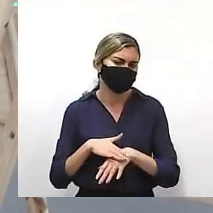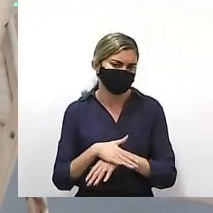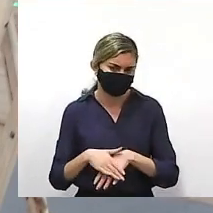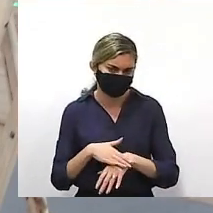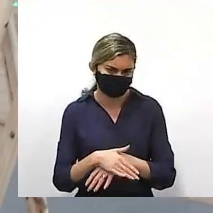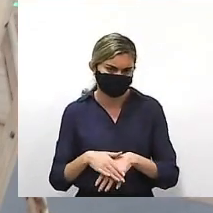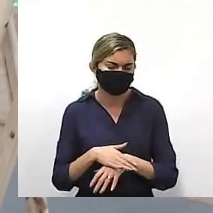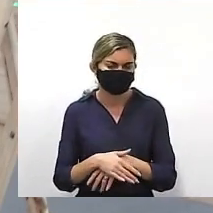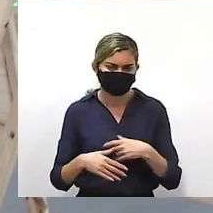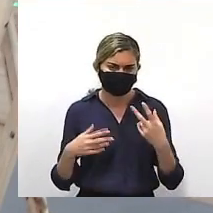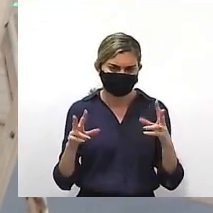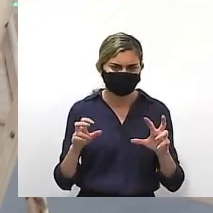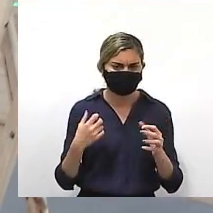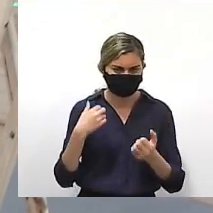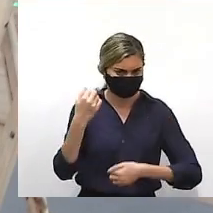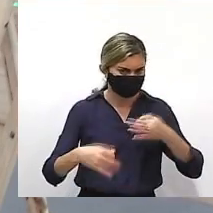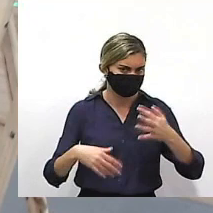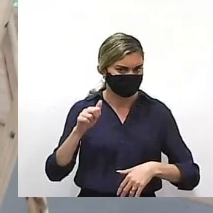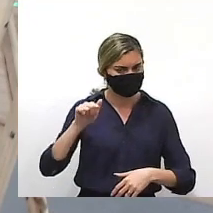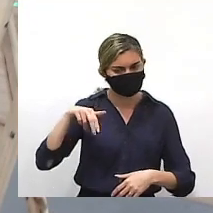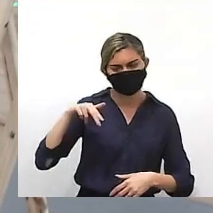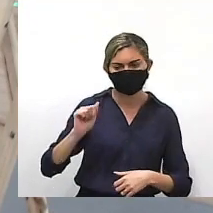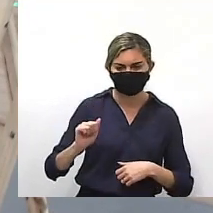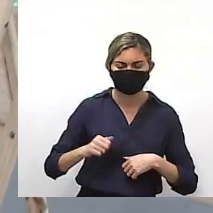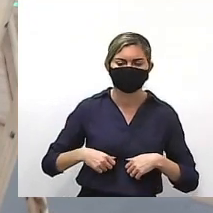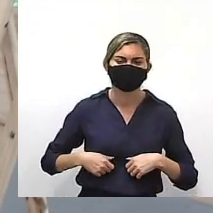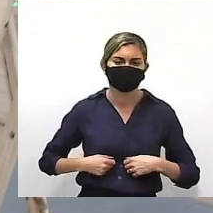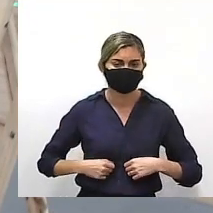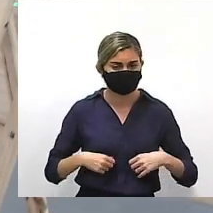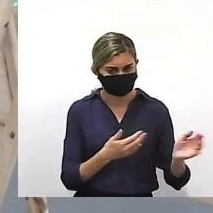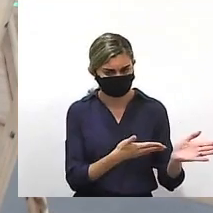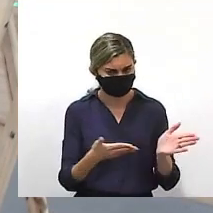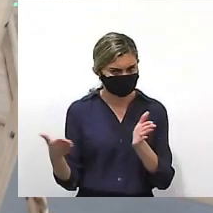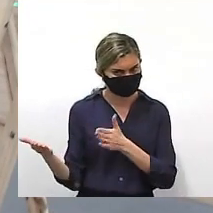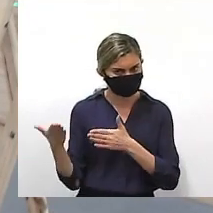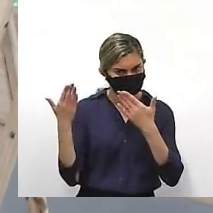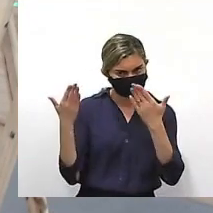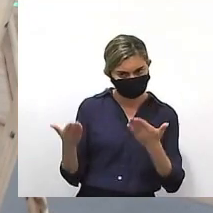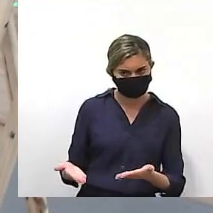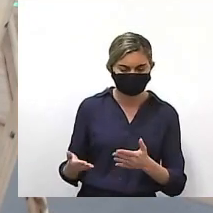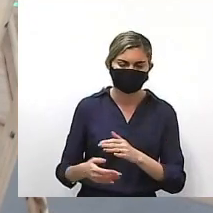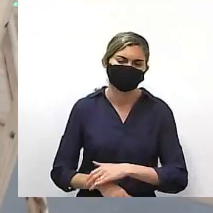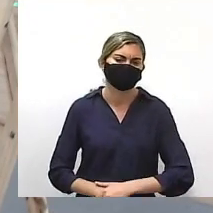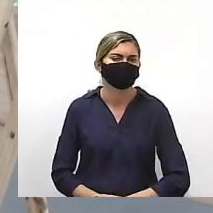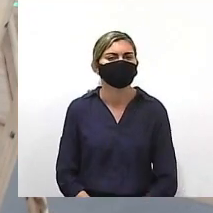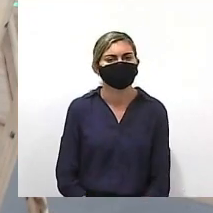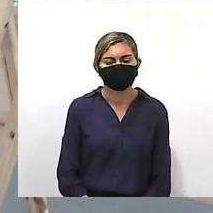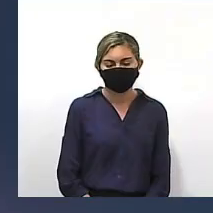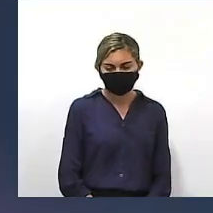conversar sobre a narrativa de Ana. Vamos ao curta Entre Marés.